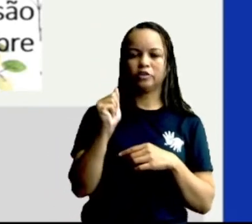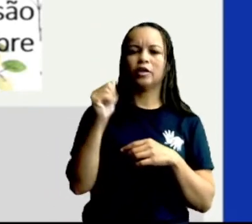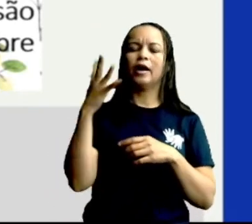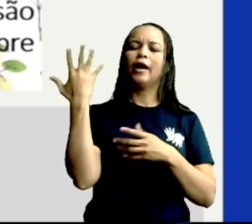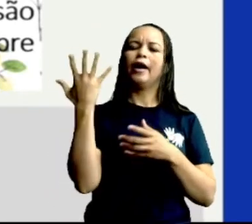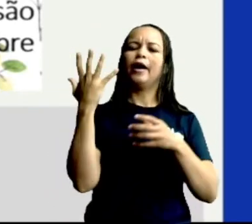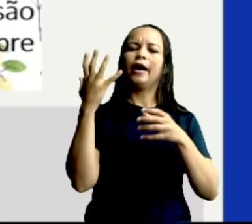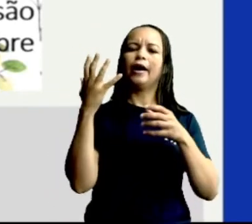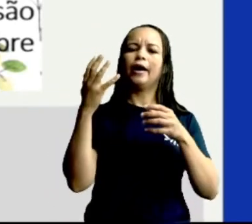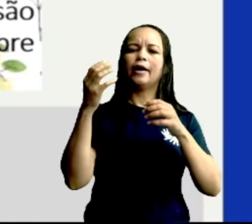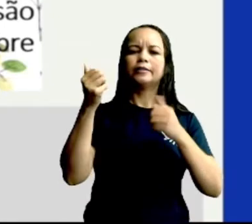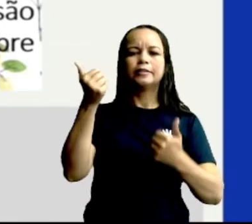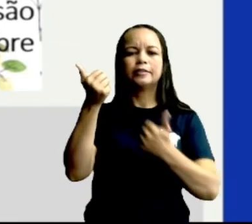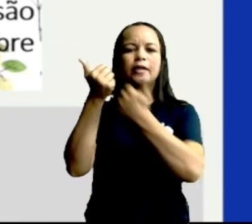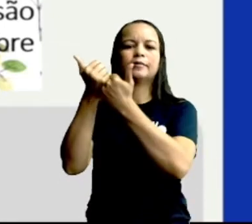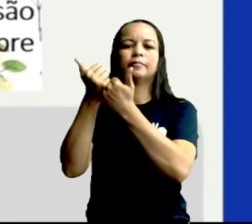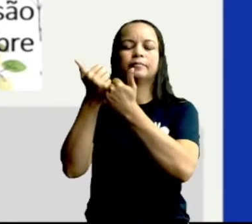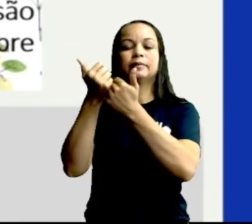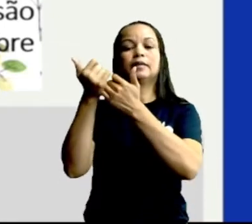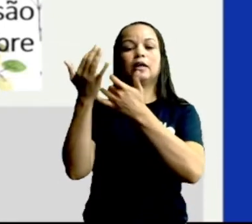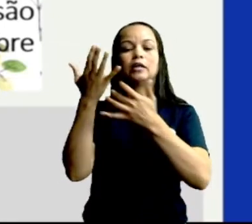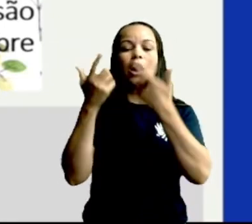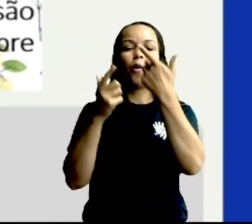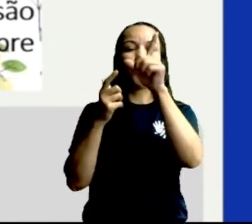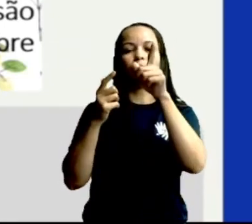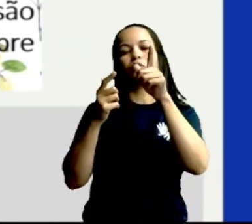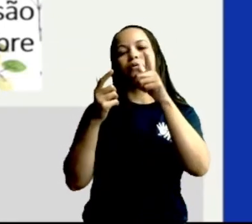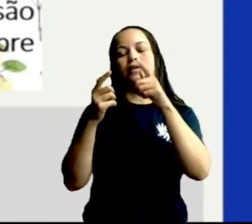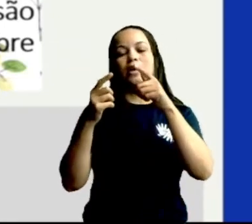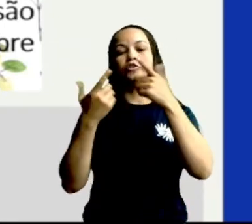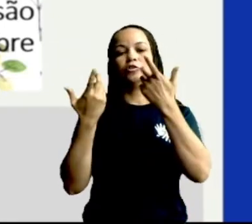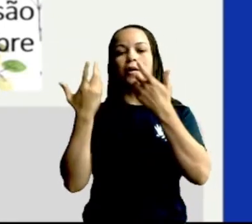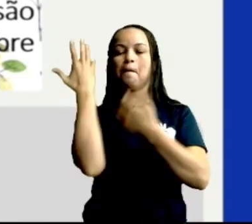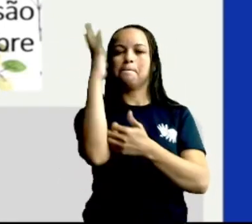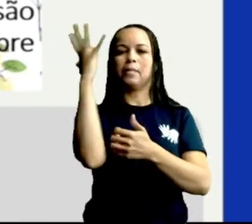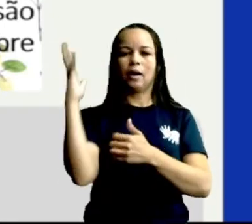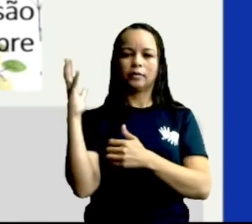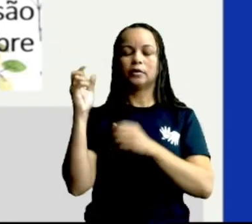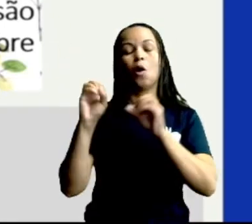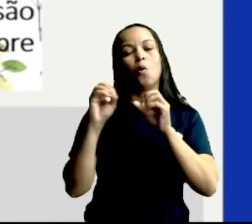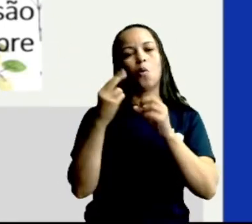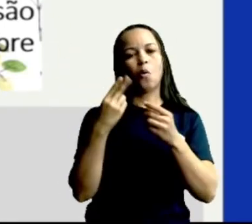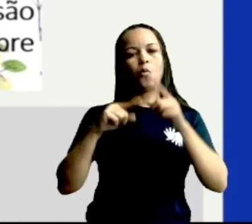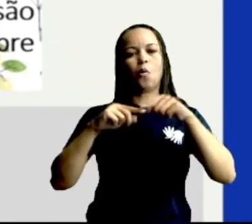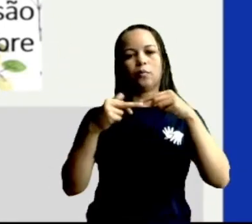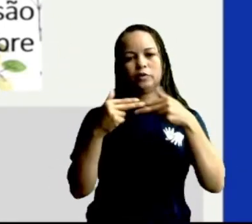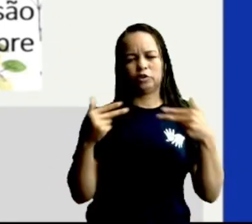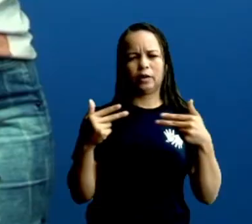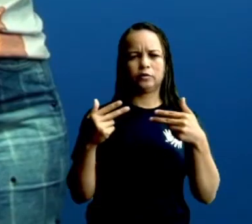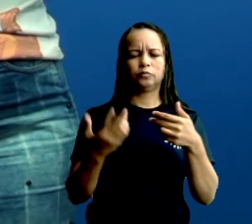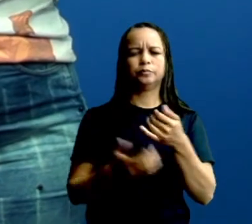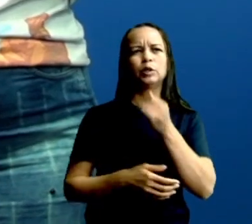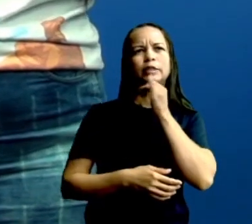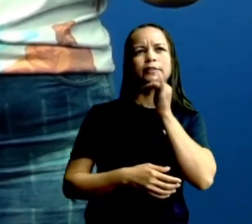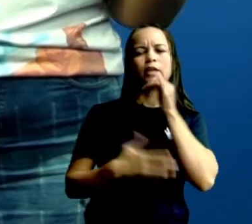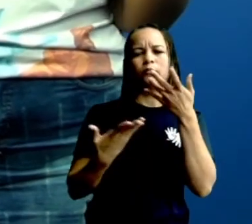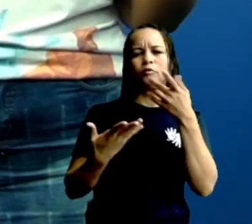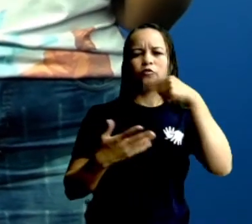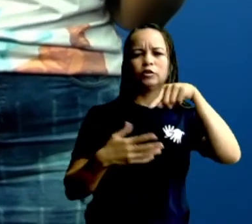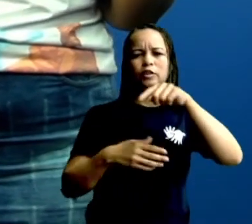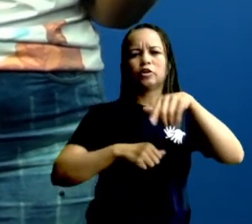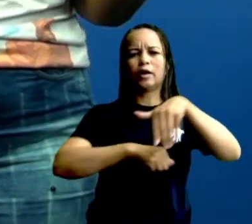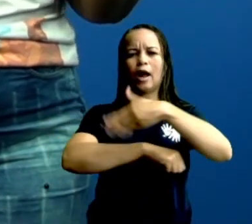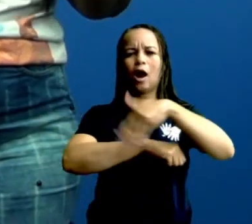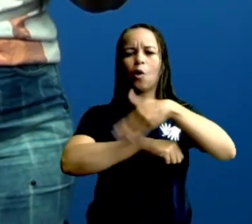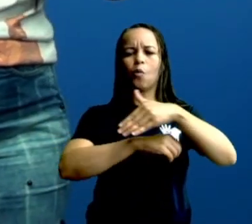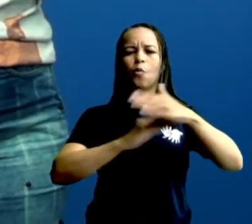outras plantas ou objetos. Isso mesmo, olha para mim. Você já passou no muro de alguma casa, por